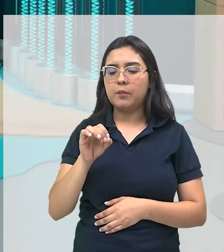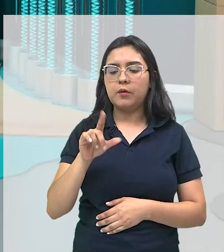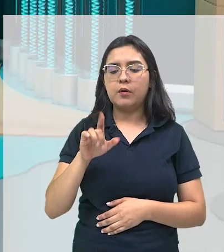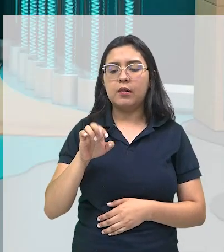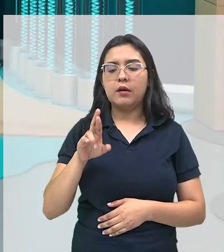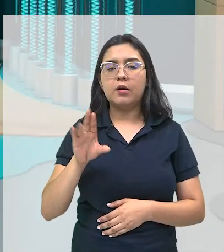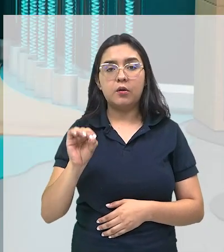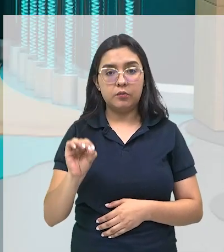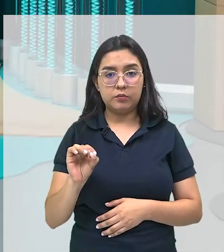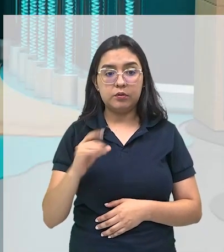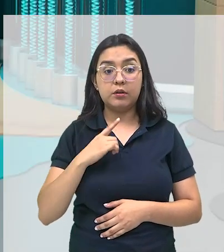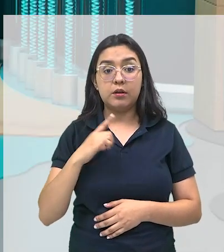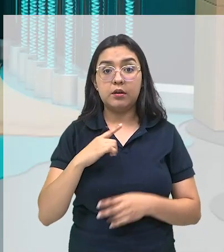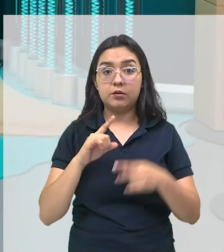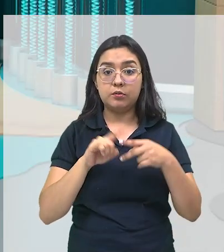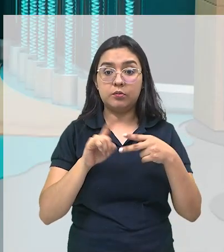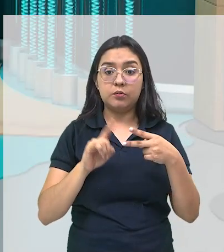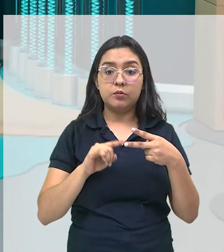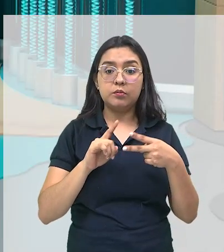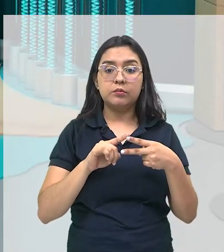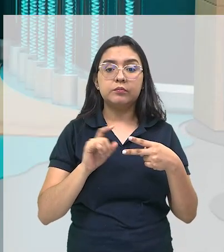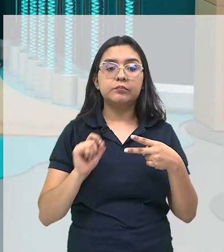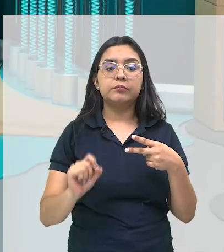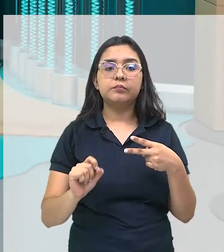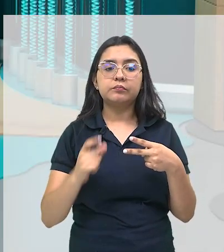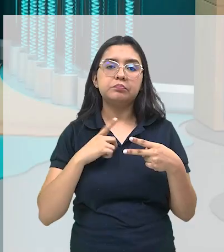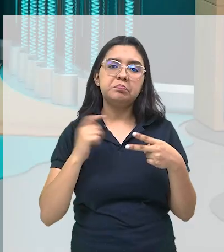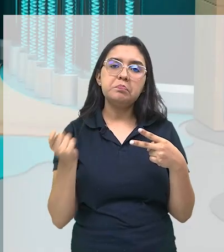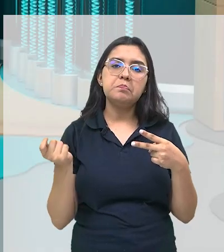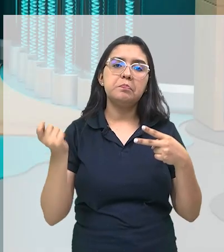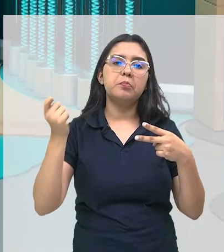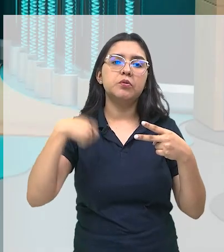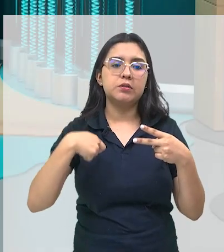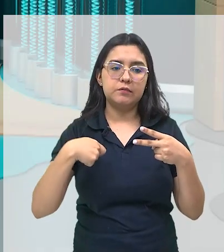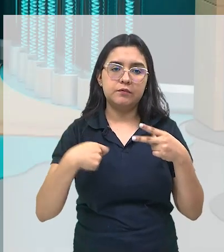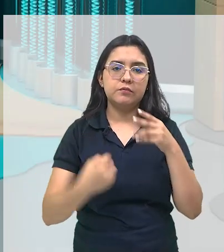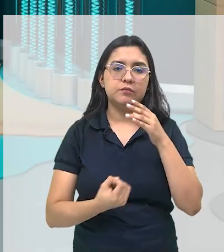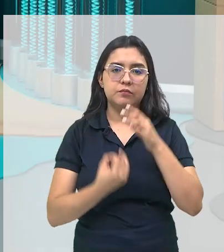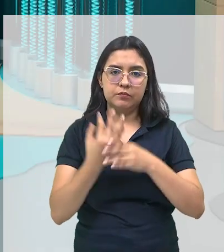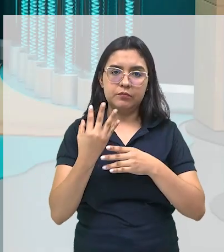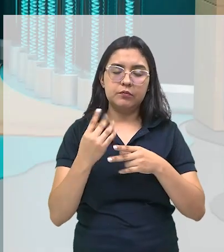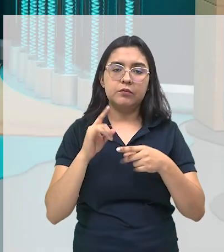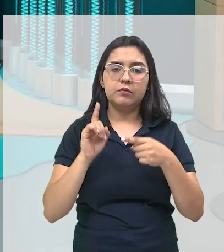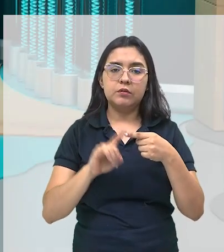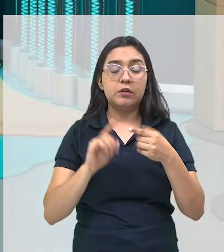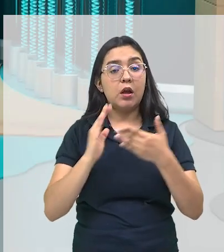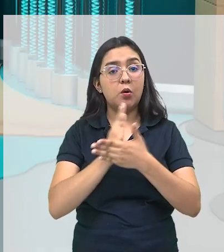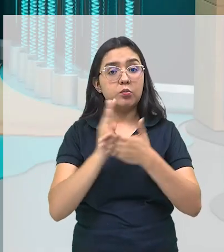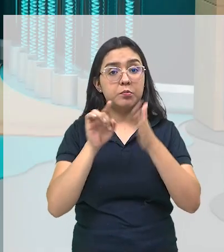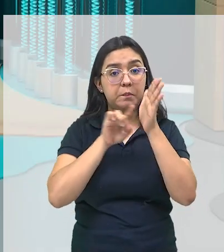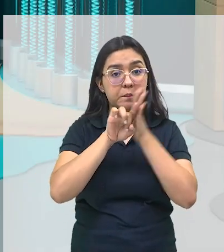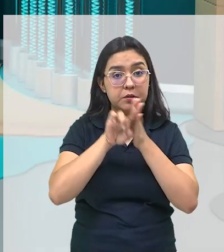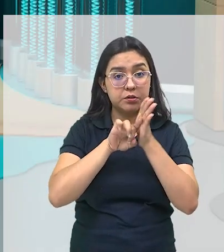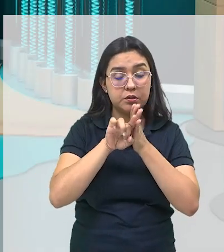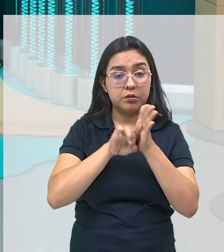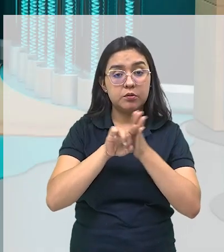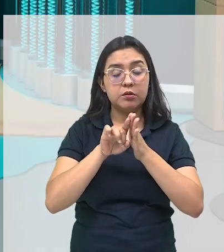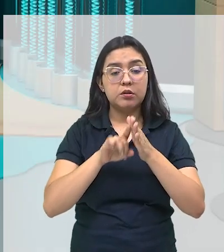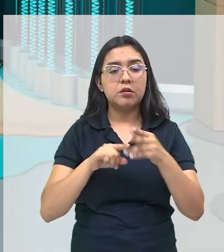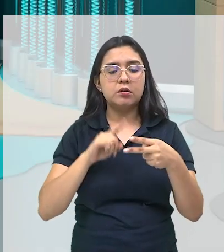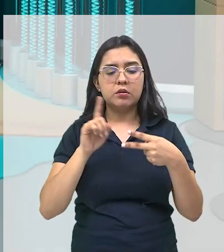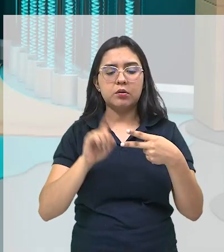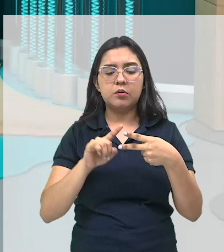ele tem duas possíveis origens, né? Tem estudiosos que dizem que